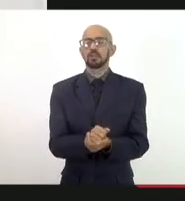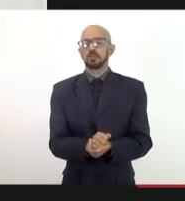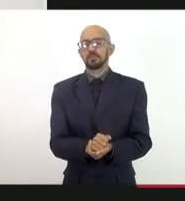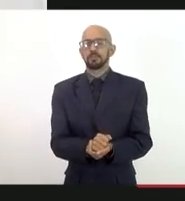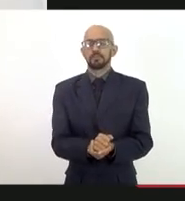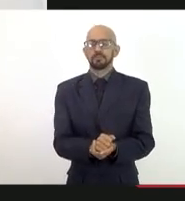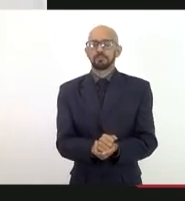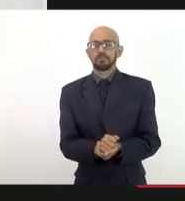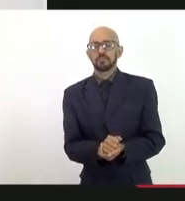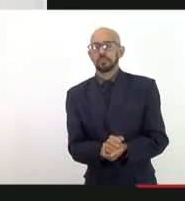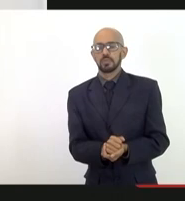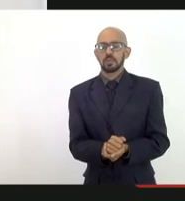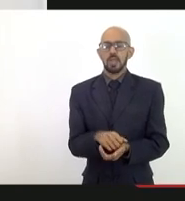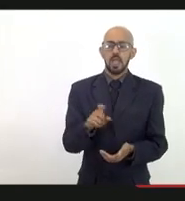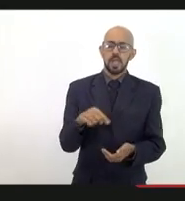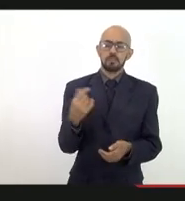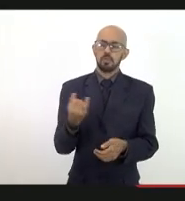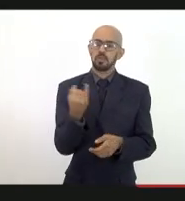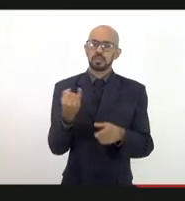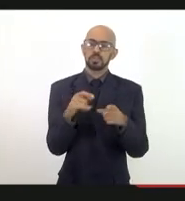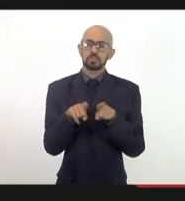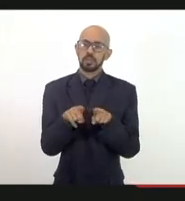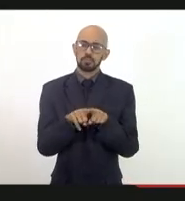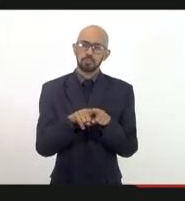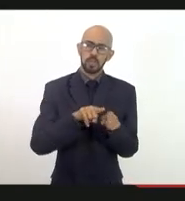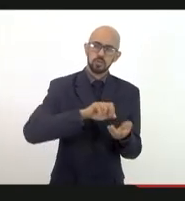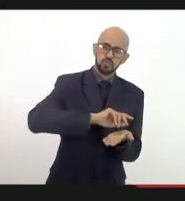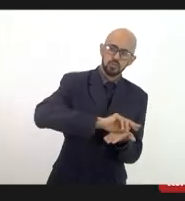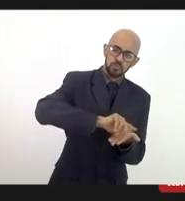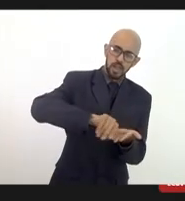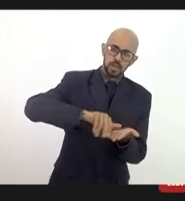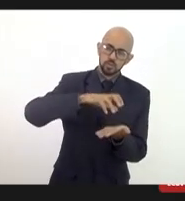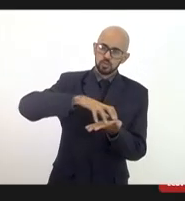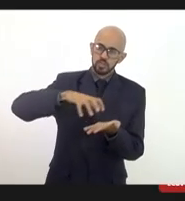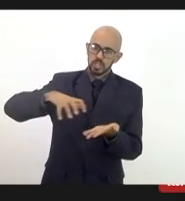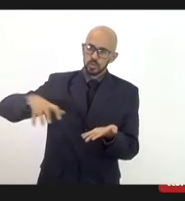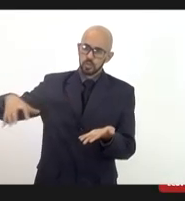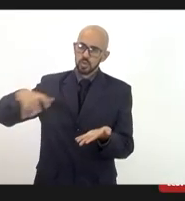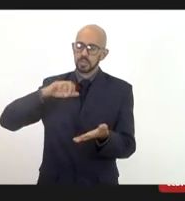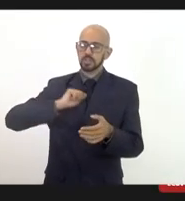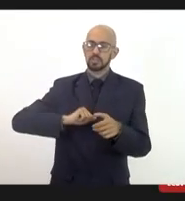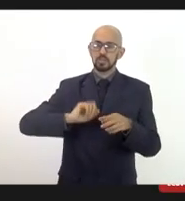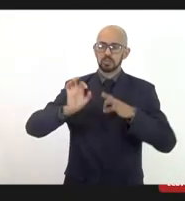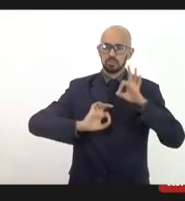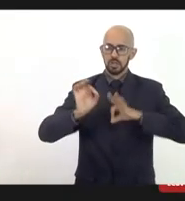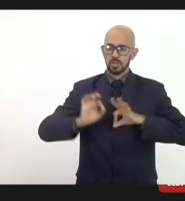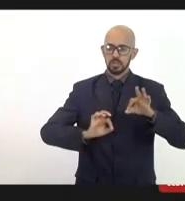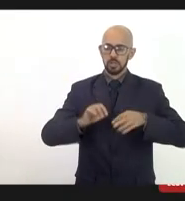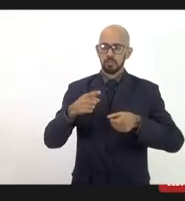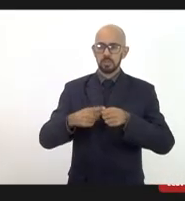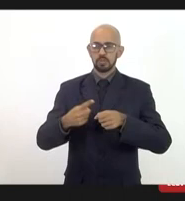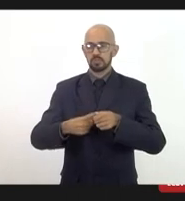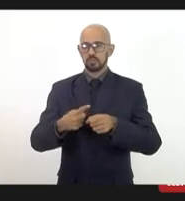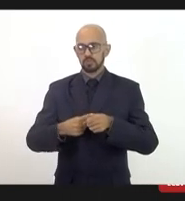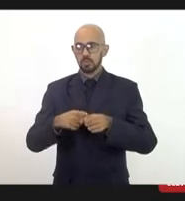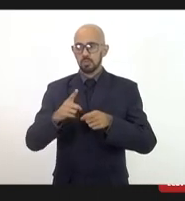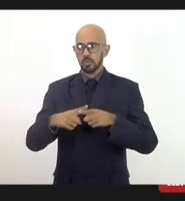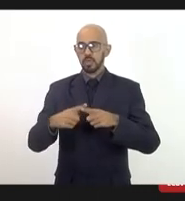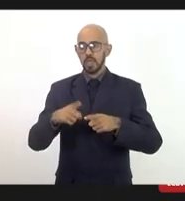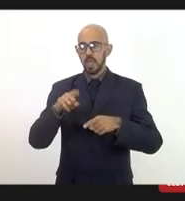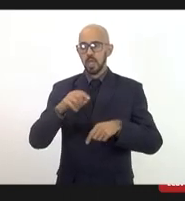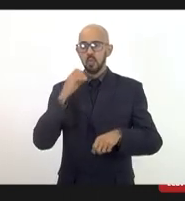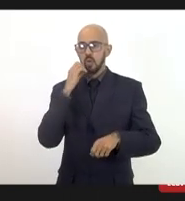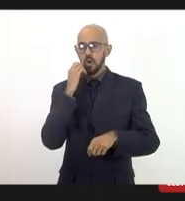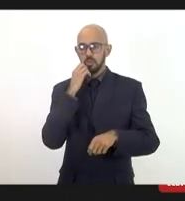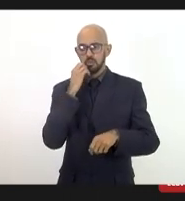a importância das ações intersetoriais, eu acho que isso é fundamental, os planos urbanísticos da cidade, porque é óbvio, e às vezes o óbvio precisa